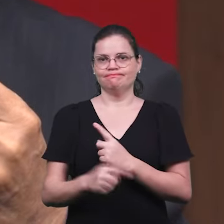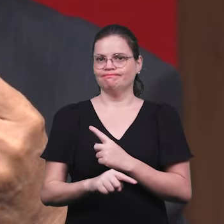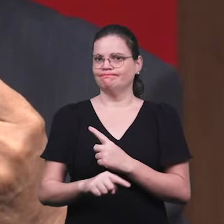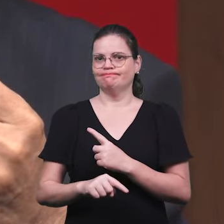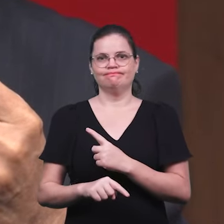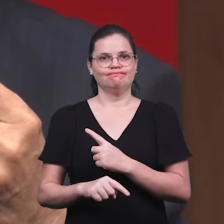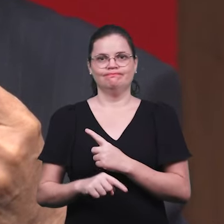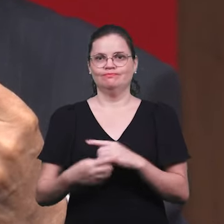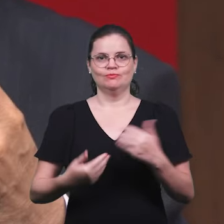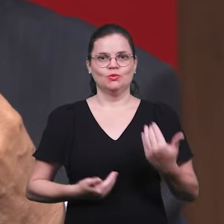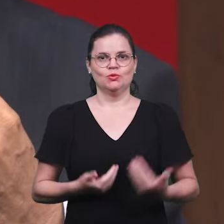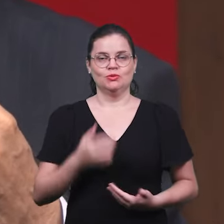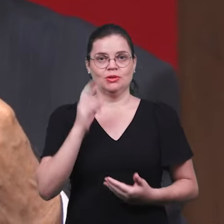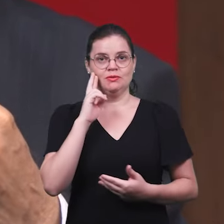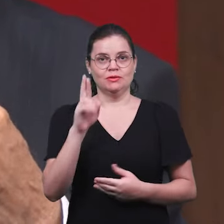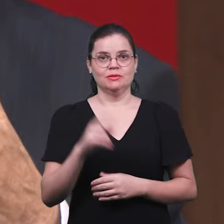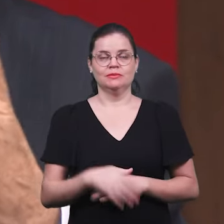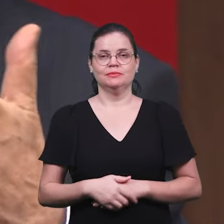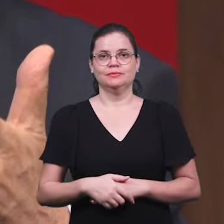esses novos